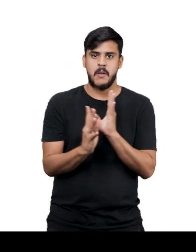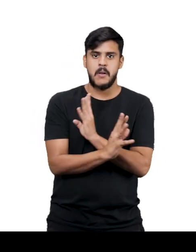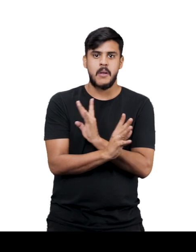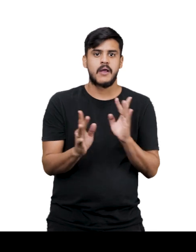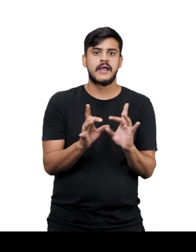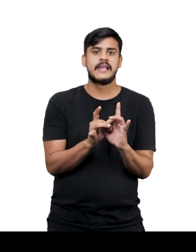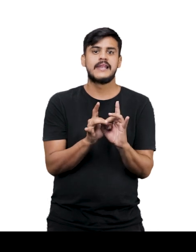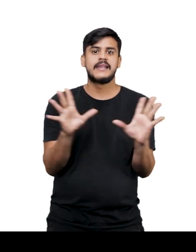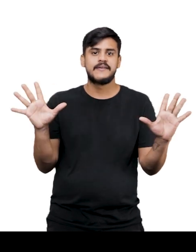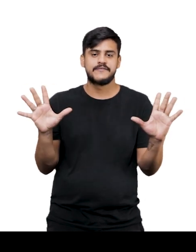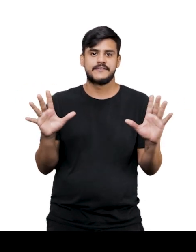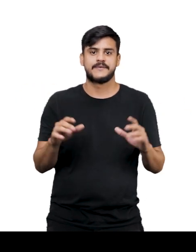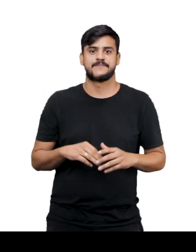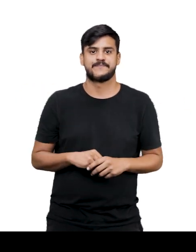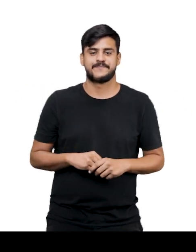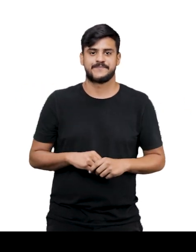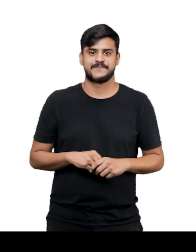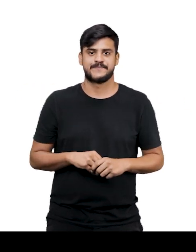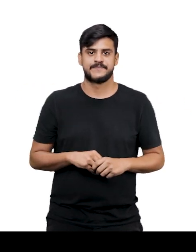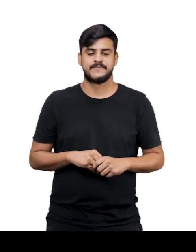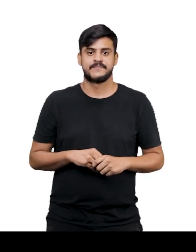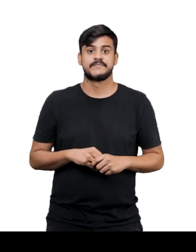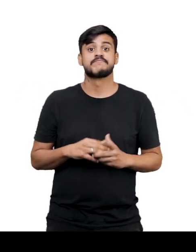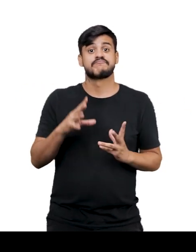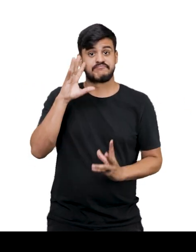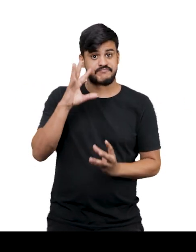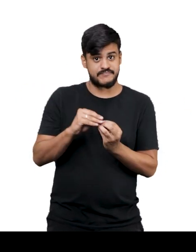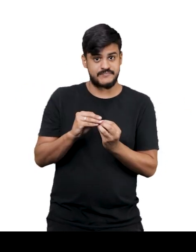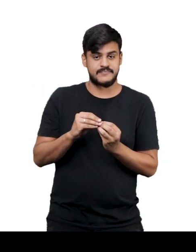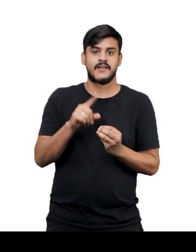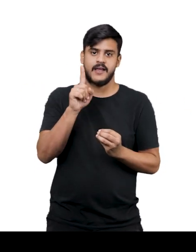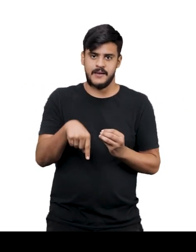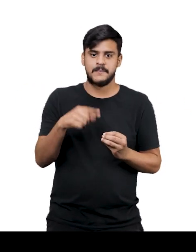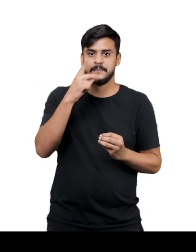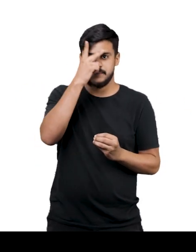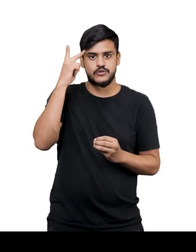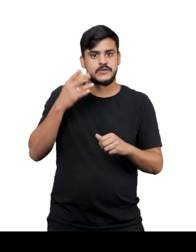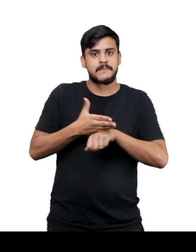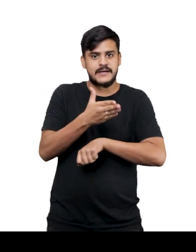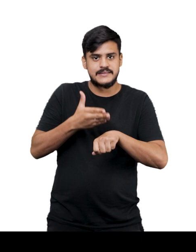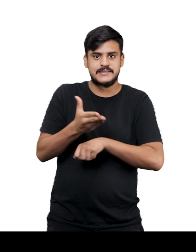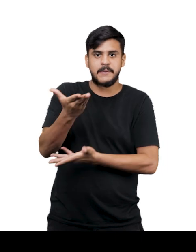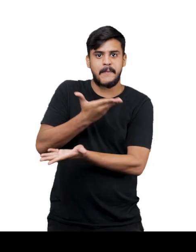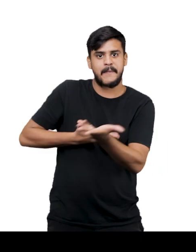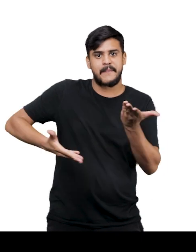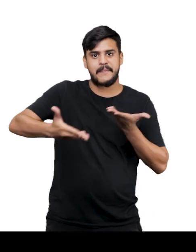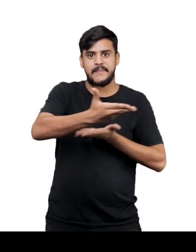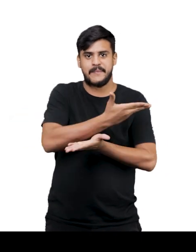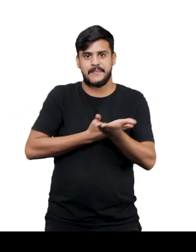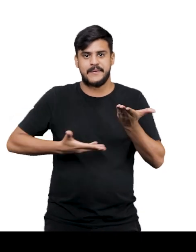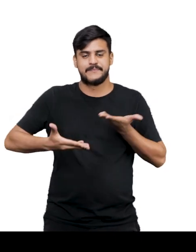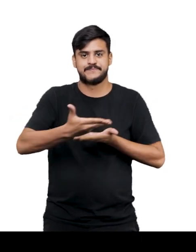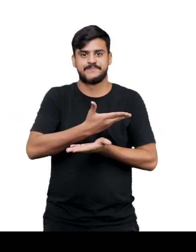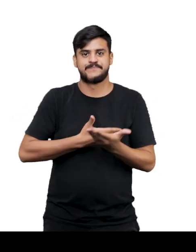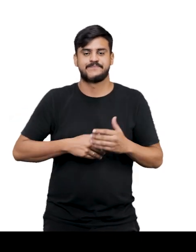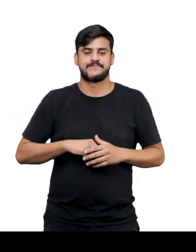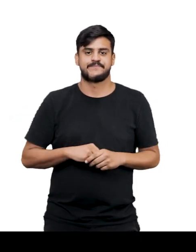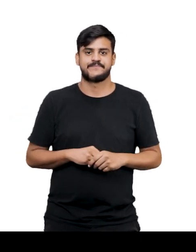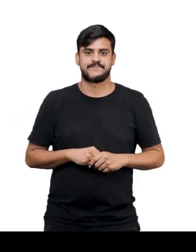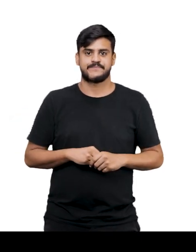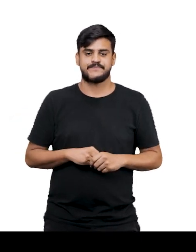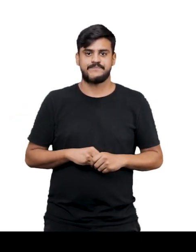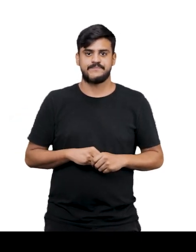pequenas figuras humanas que circulam de maneira livre e descontraída, reforçando o conceito de participação